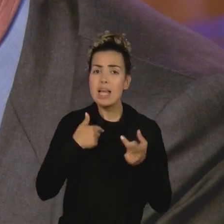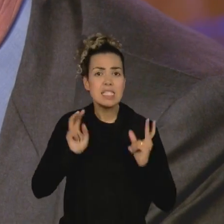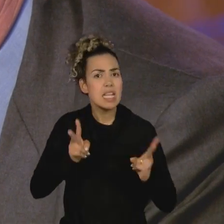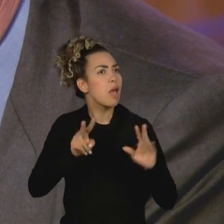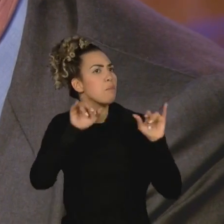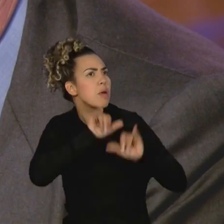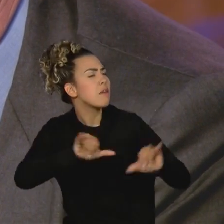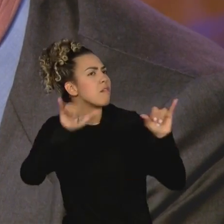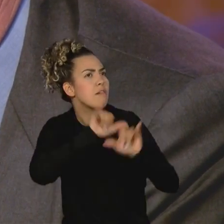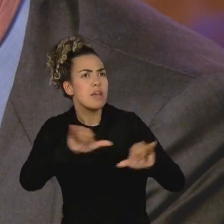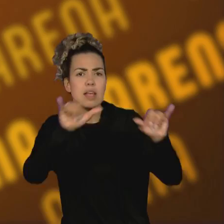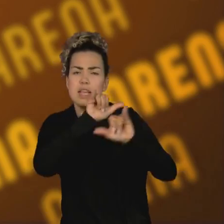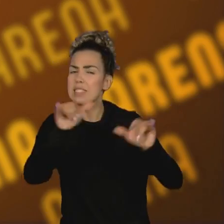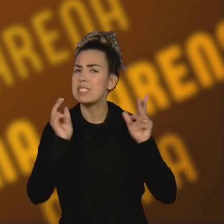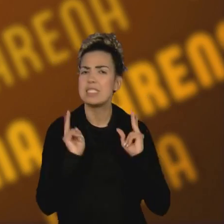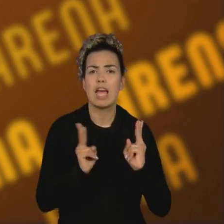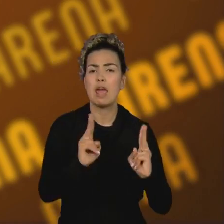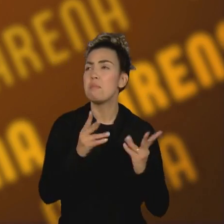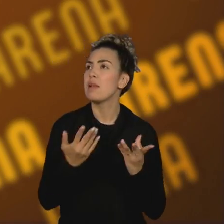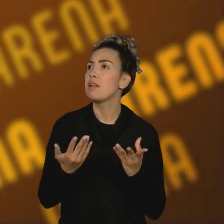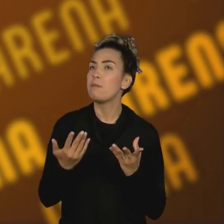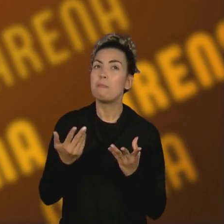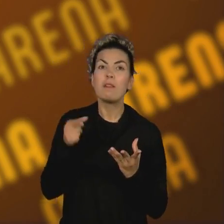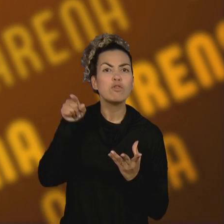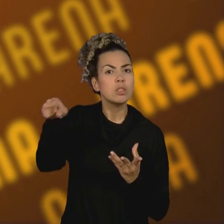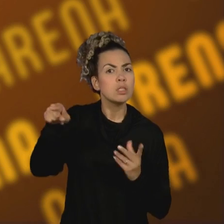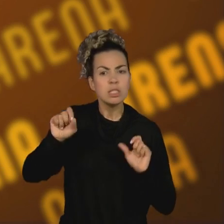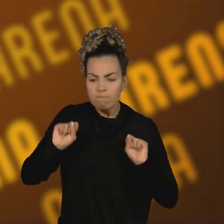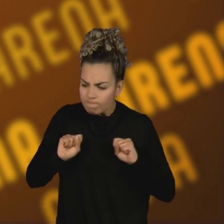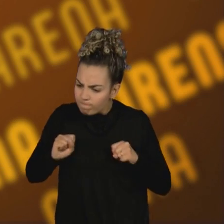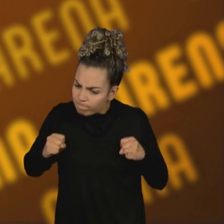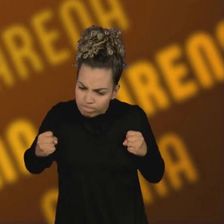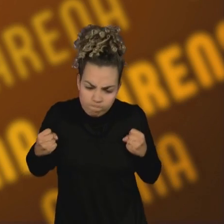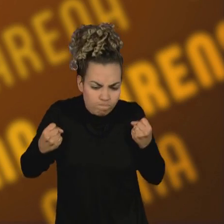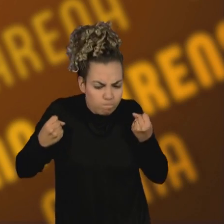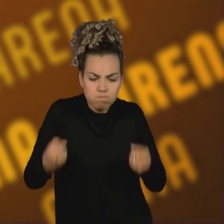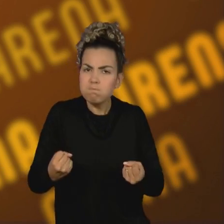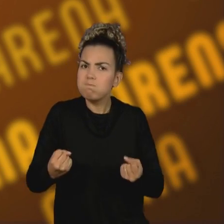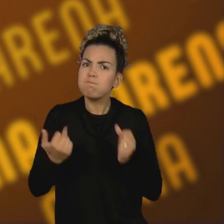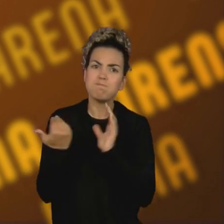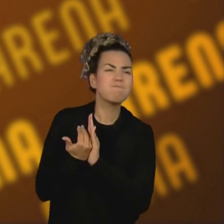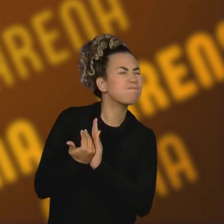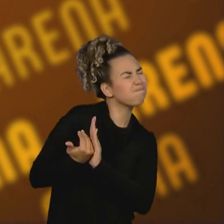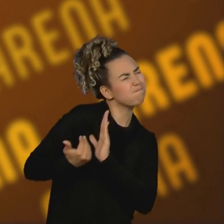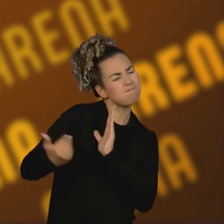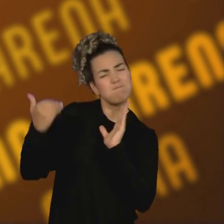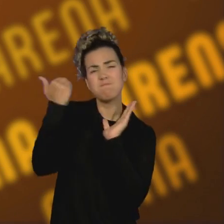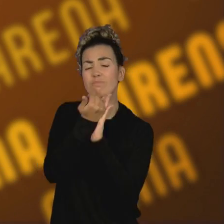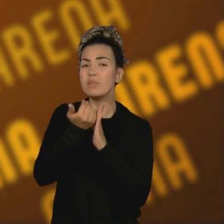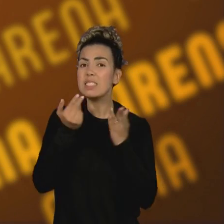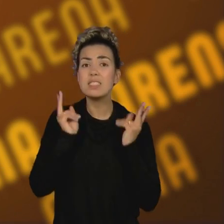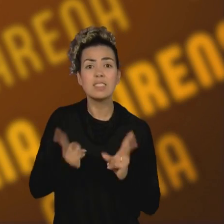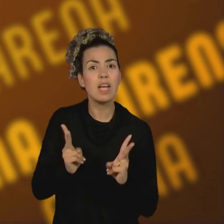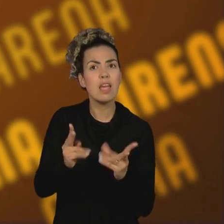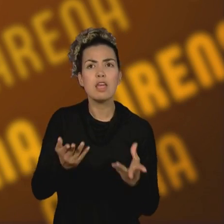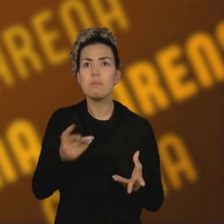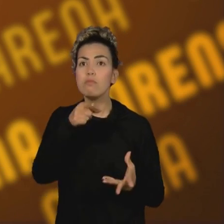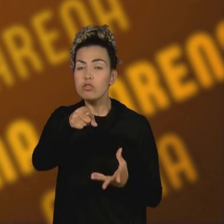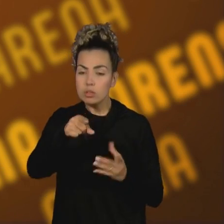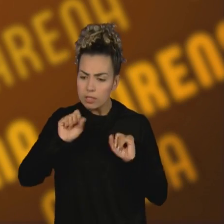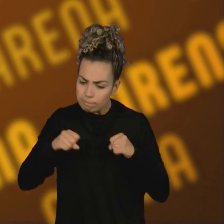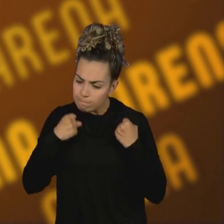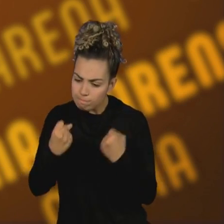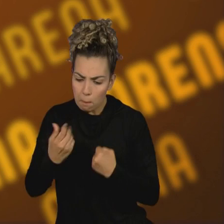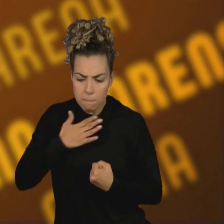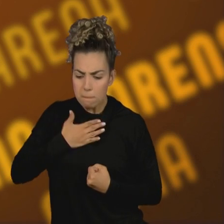faz tudo, se dá o máximo para tudo, você é intenso, você quer sempre fazer o melhor,